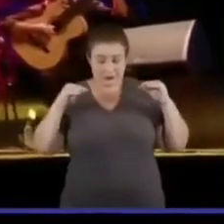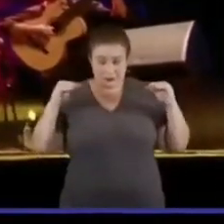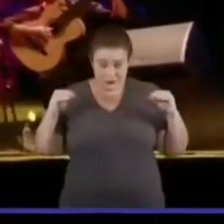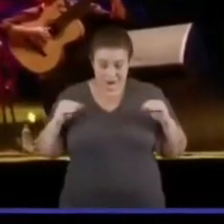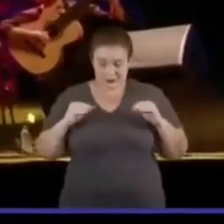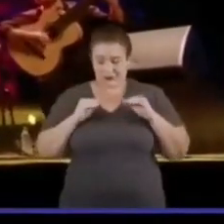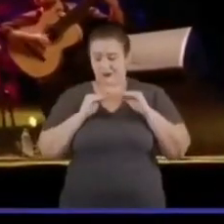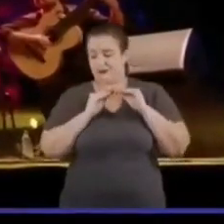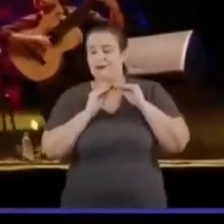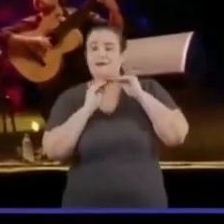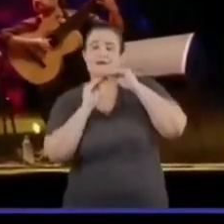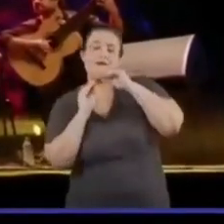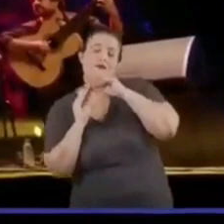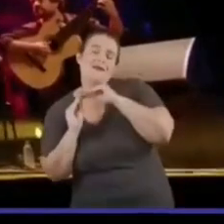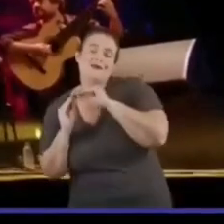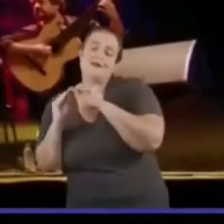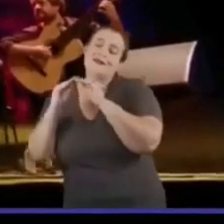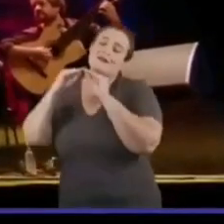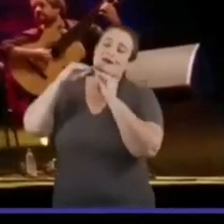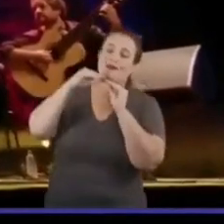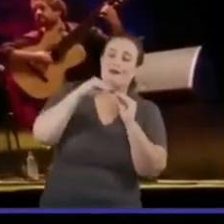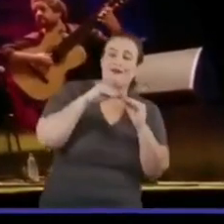dos lábios meus